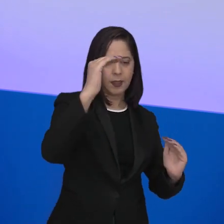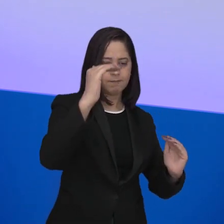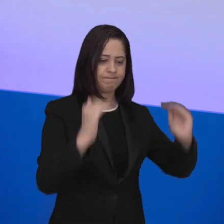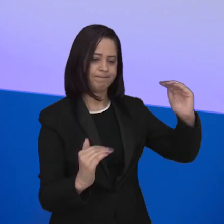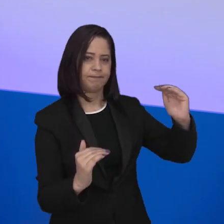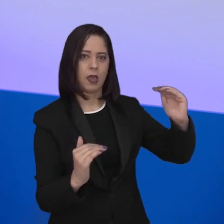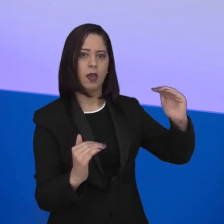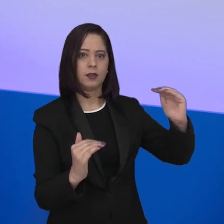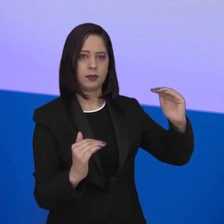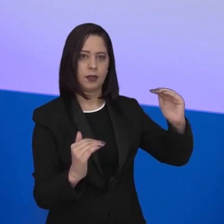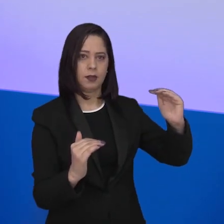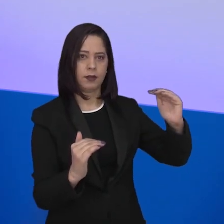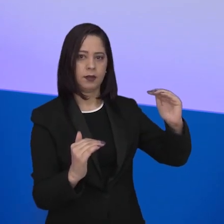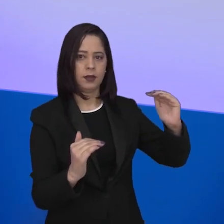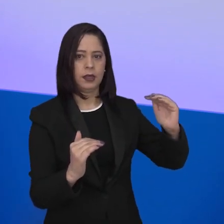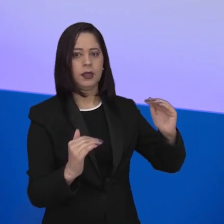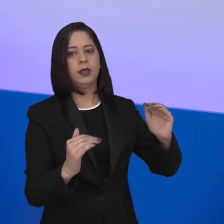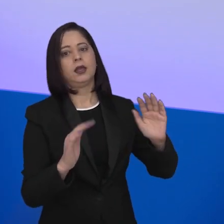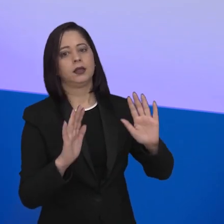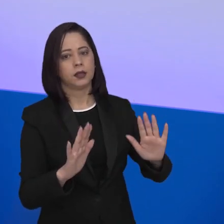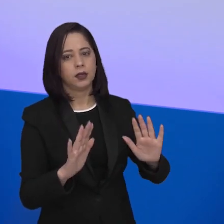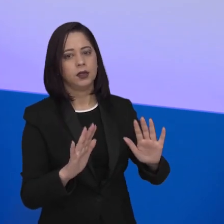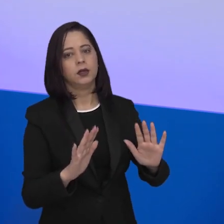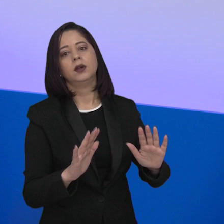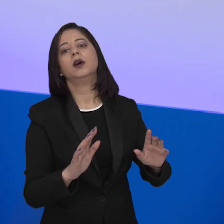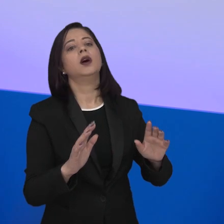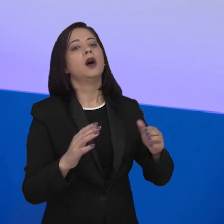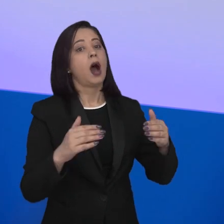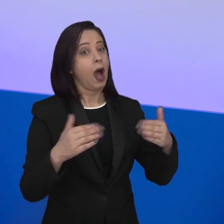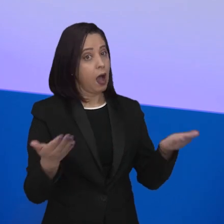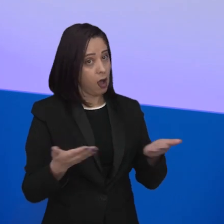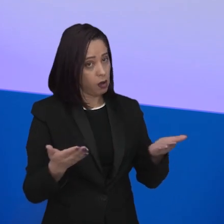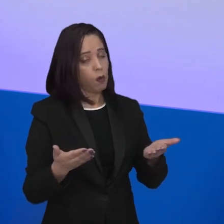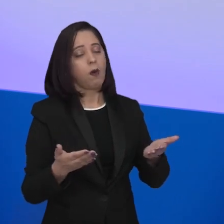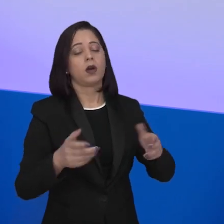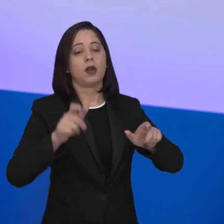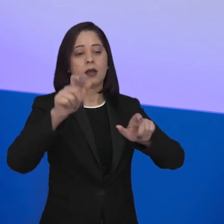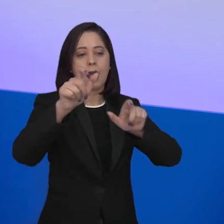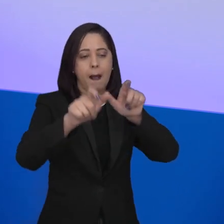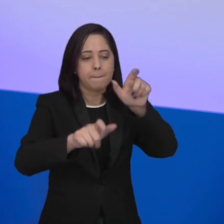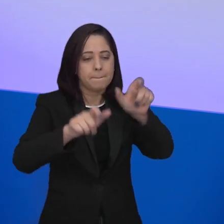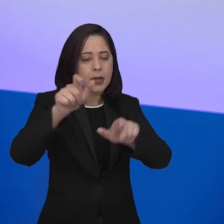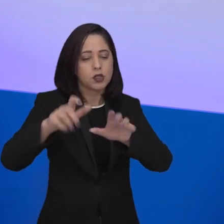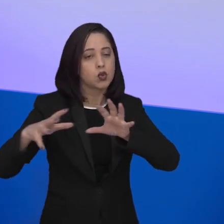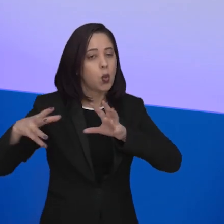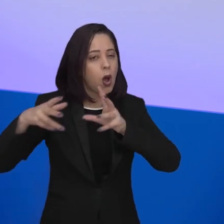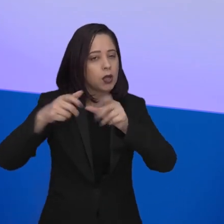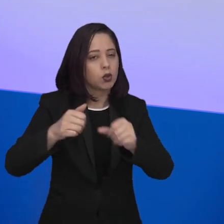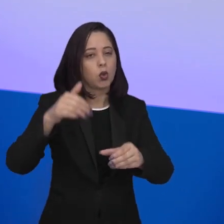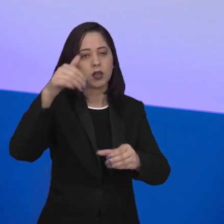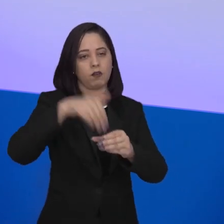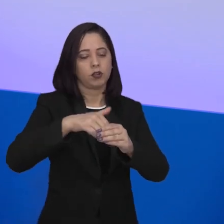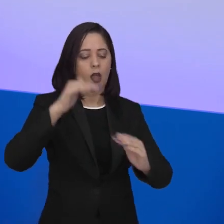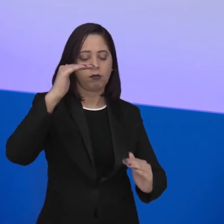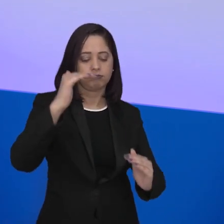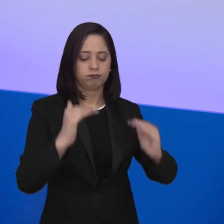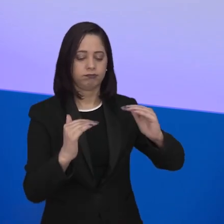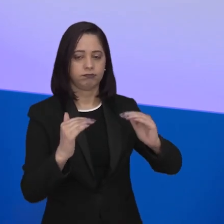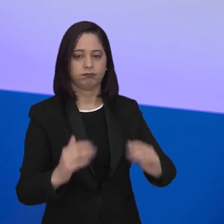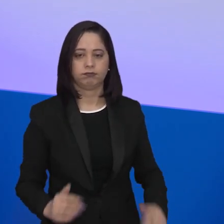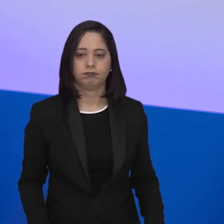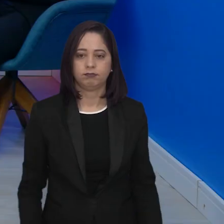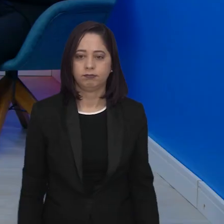prevê hoje os sistemas eleitorais, que são pessoas que são eleitas pelo voto majoritário ou pelo sistema